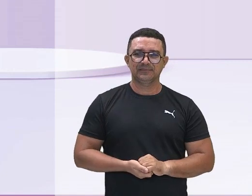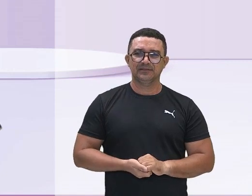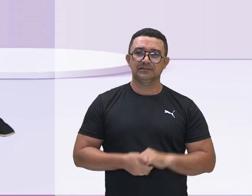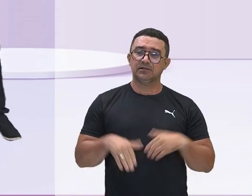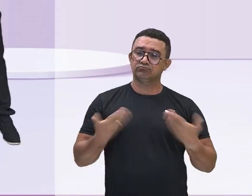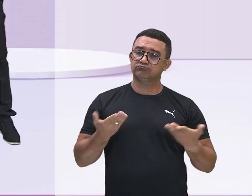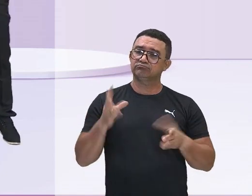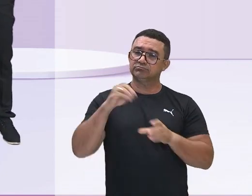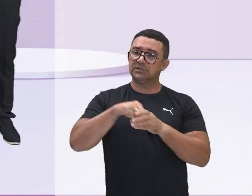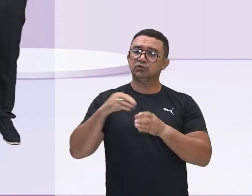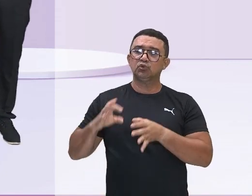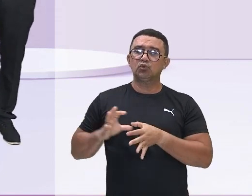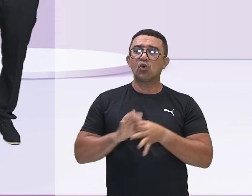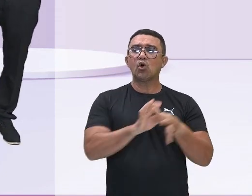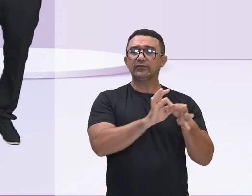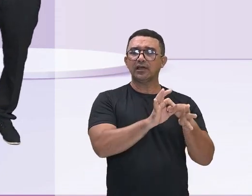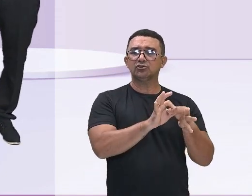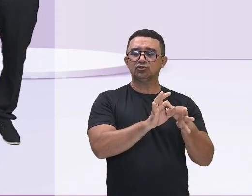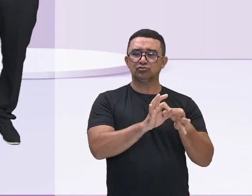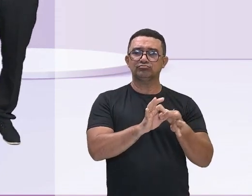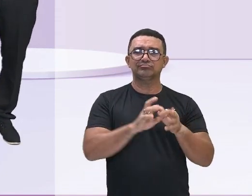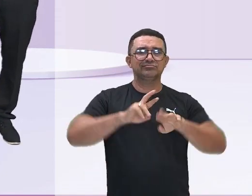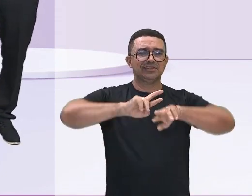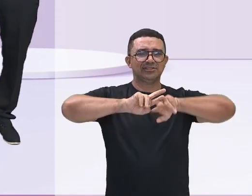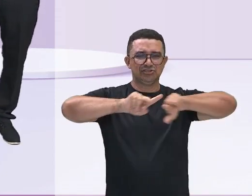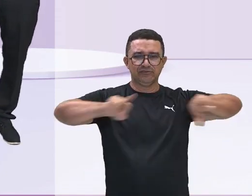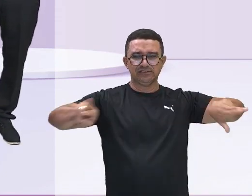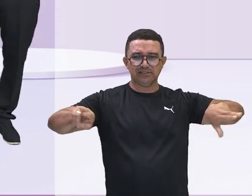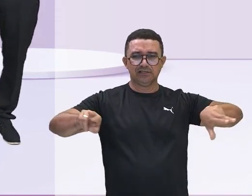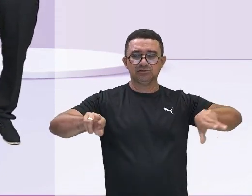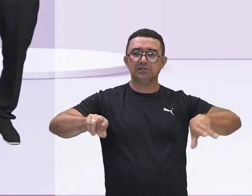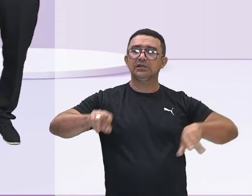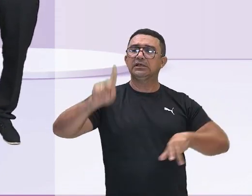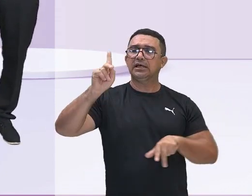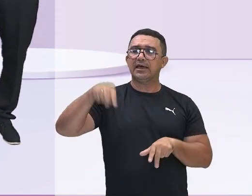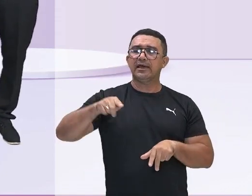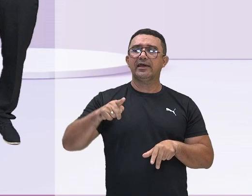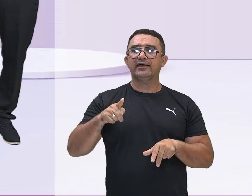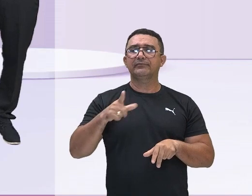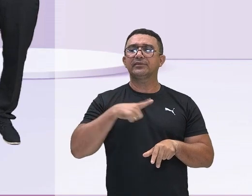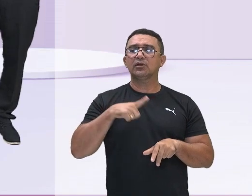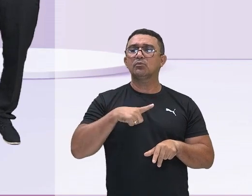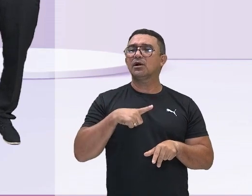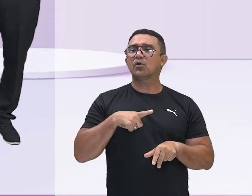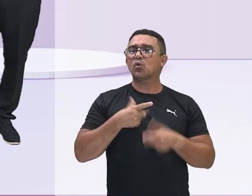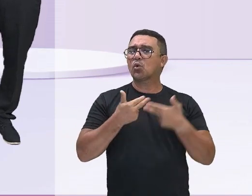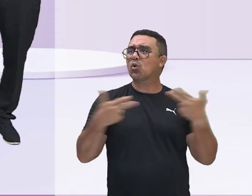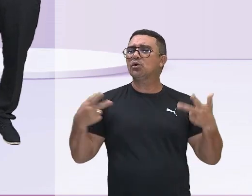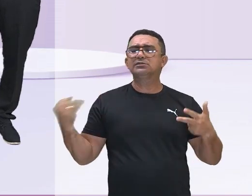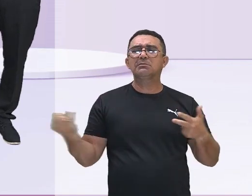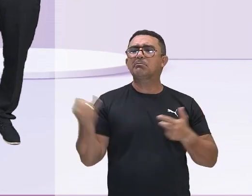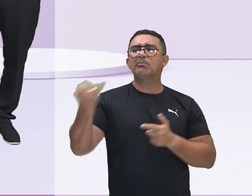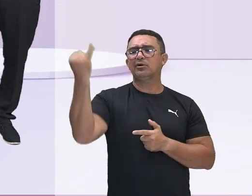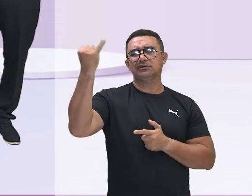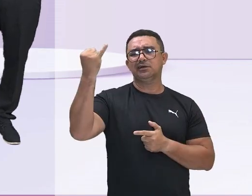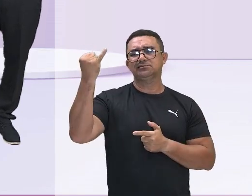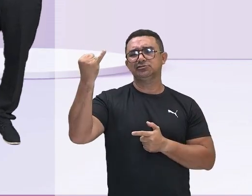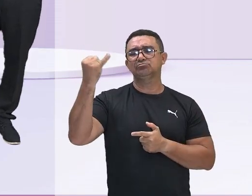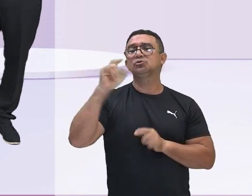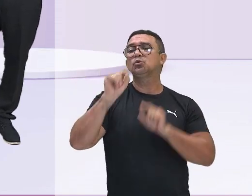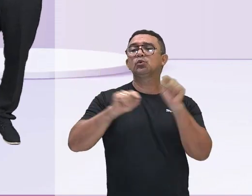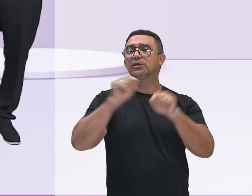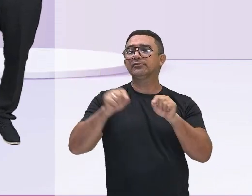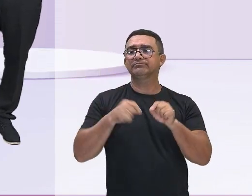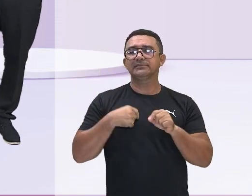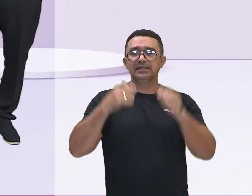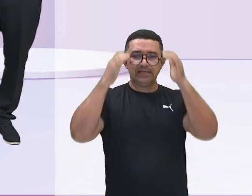diversidade, tem uma coisa que é fundamental, certo? Que é o respeito. Olha só essa caixinha que o professor trouxe